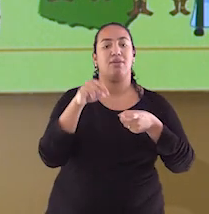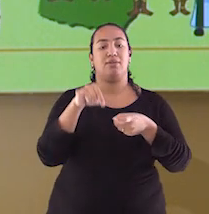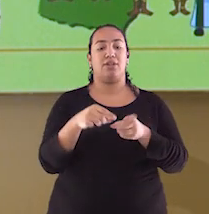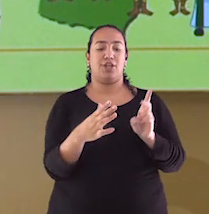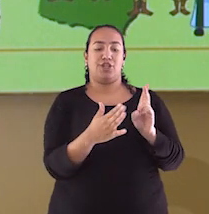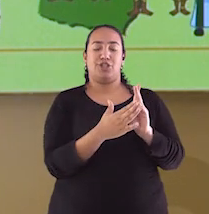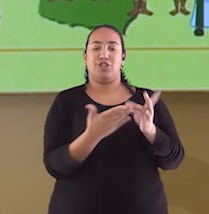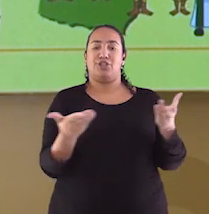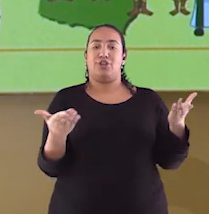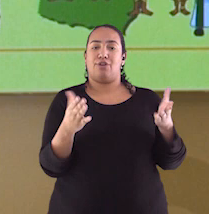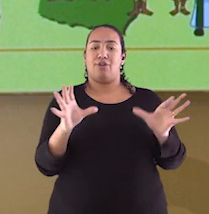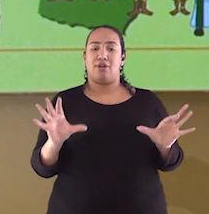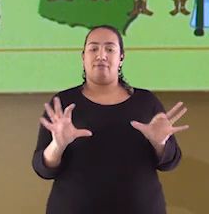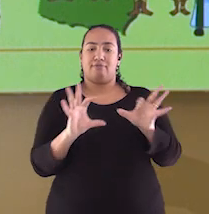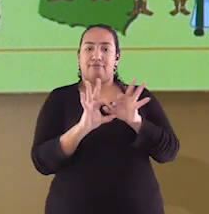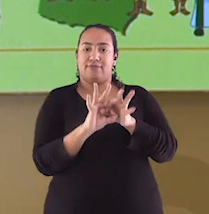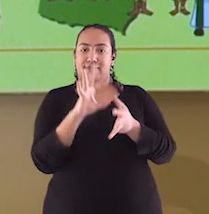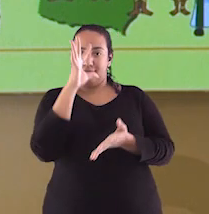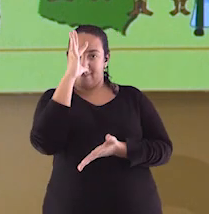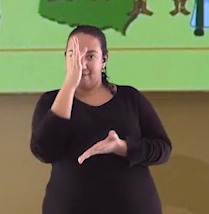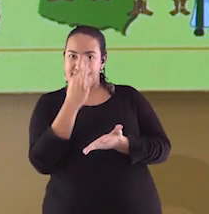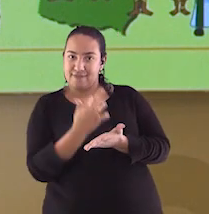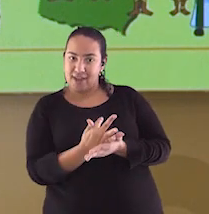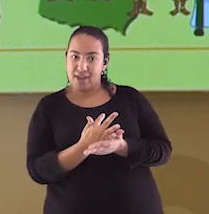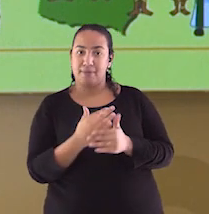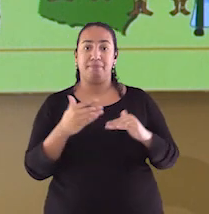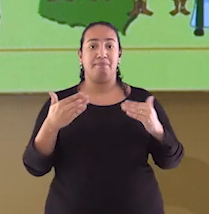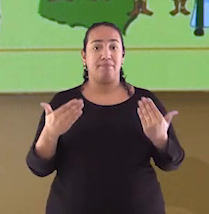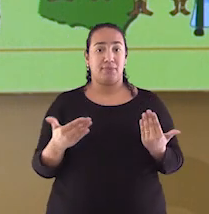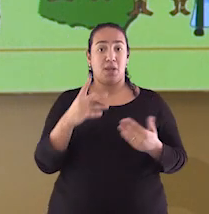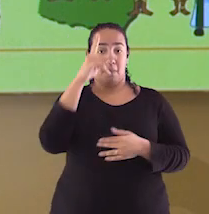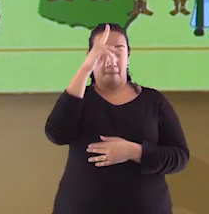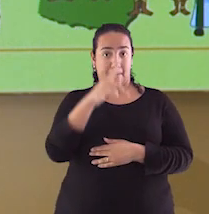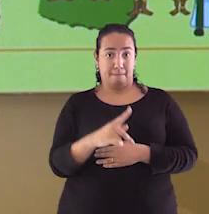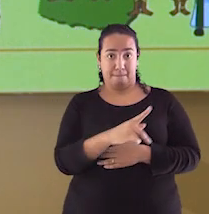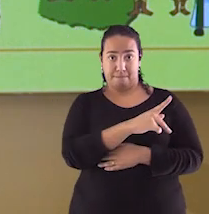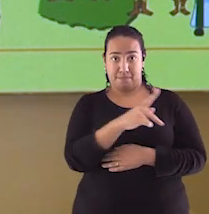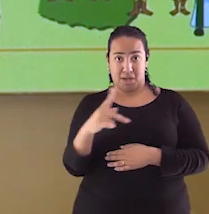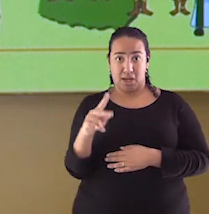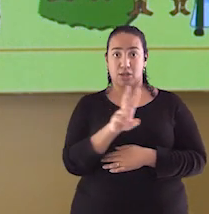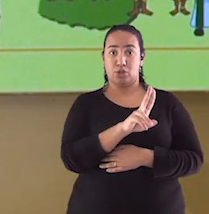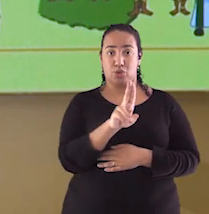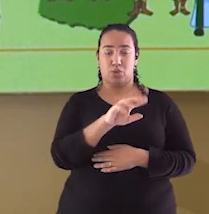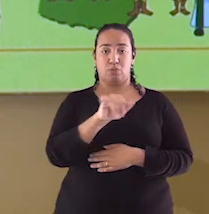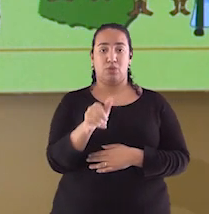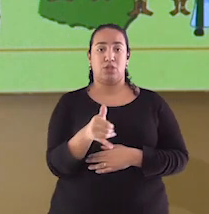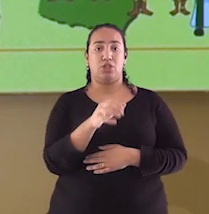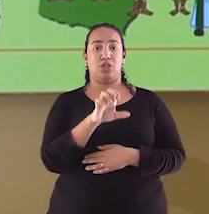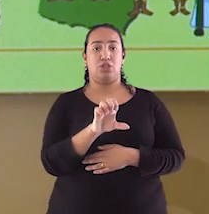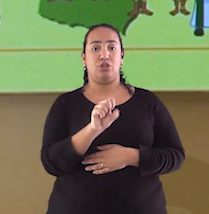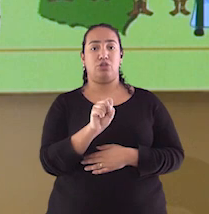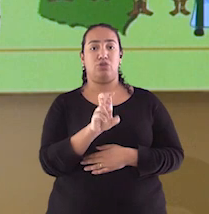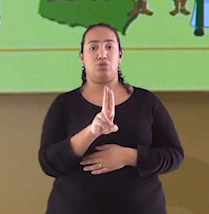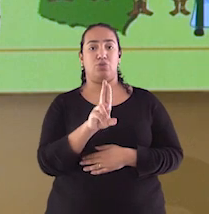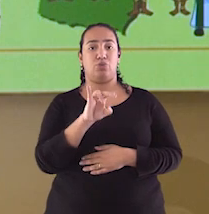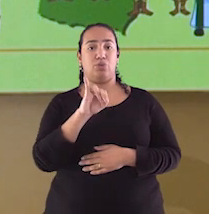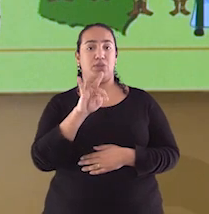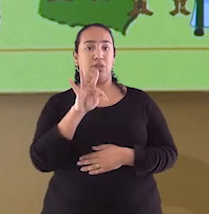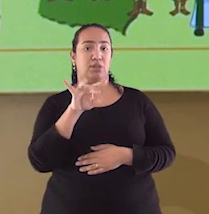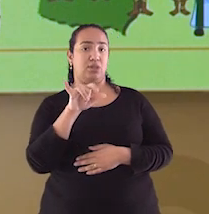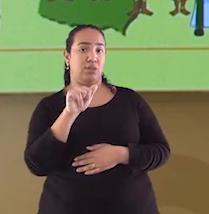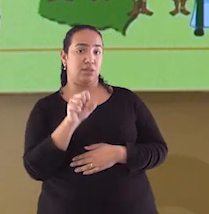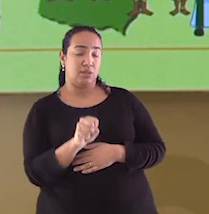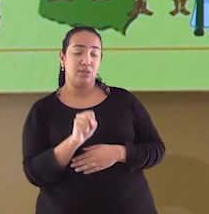como aliados na fé. Assim, os padres jesuítas ajudaram muito nessa missão